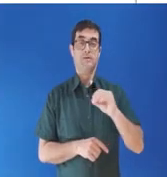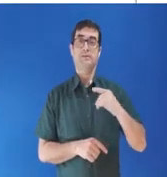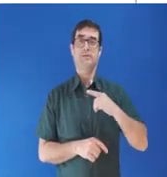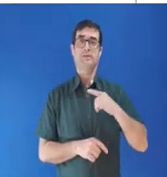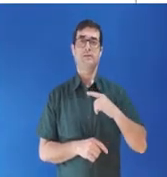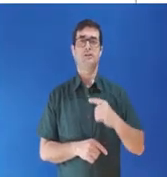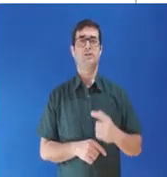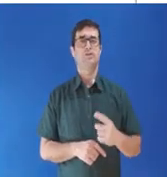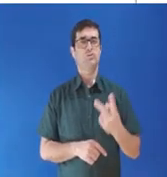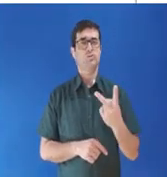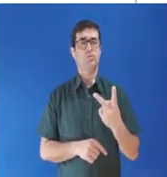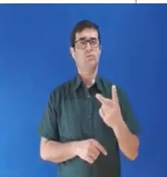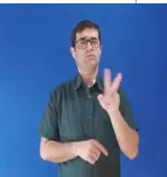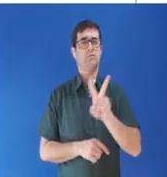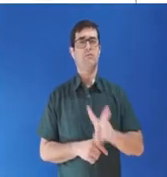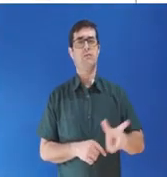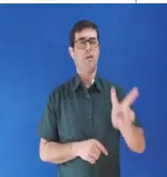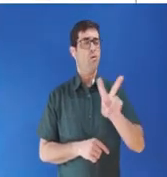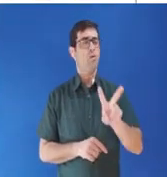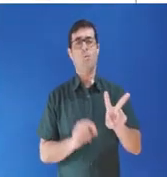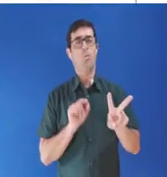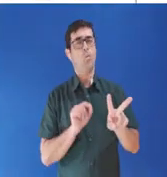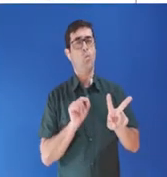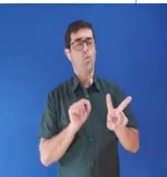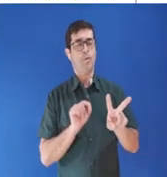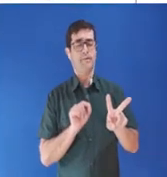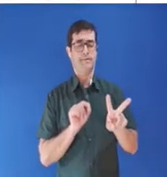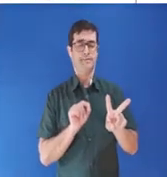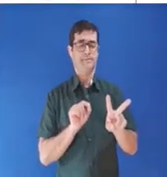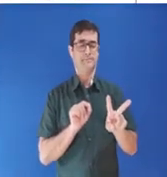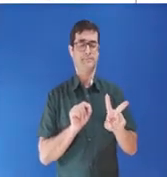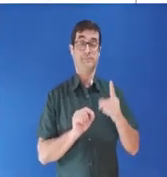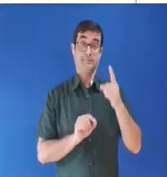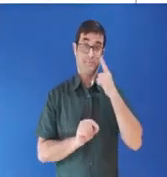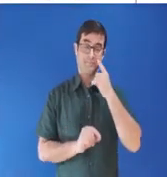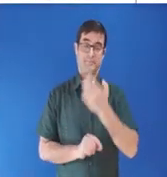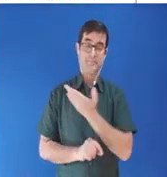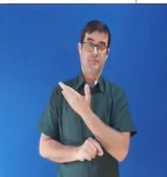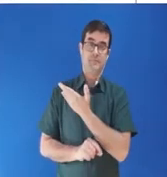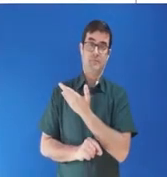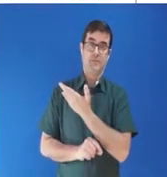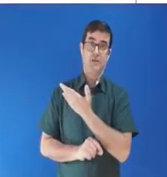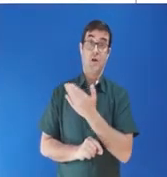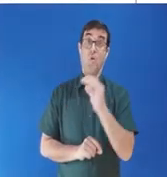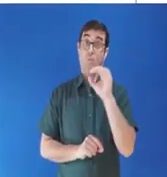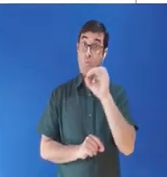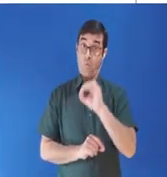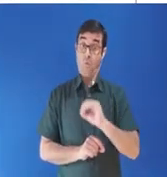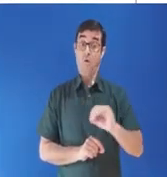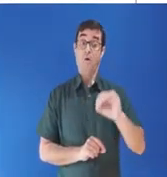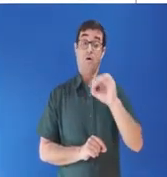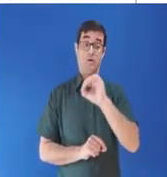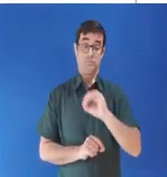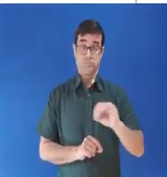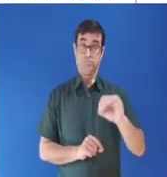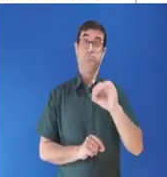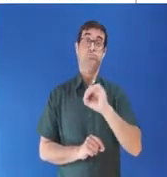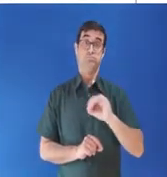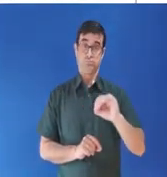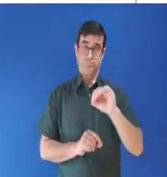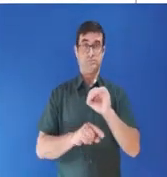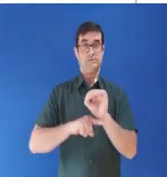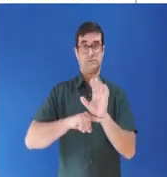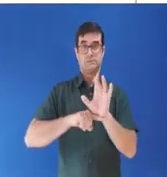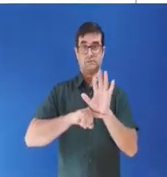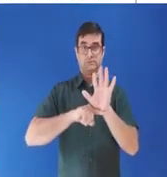dois valores. O que quer dizer esses dois valores? Então aqui eu tenho o elemento oxigênio no seu estado